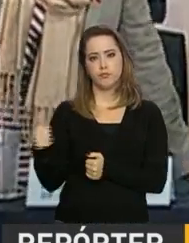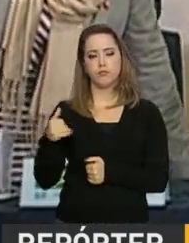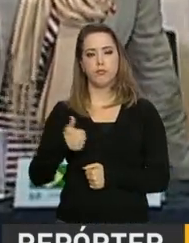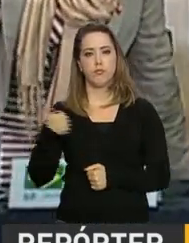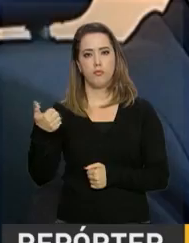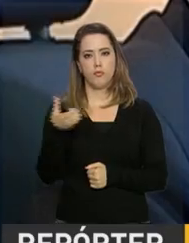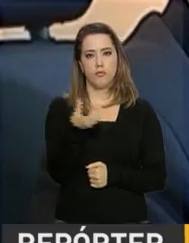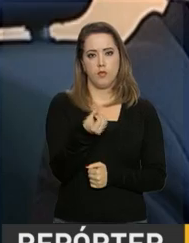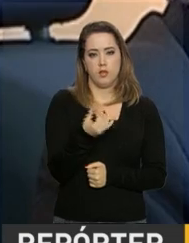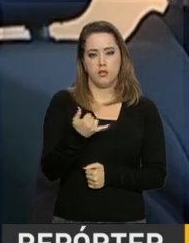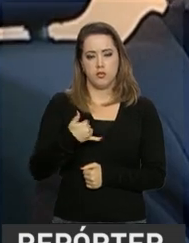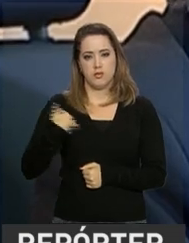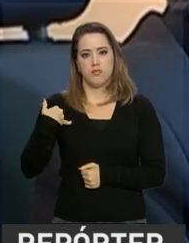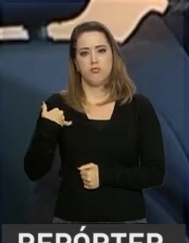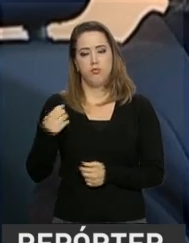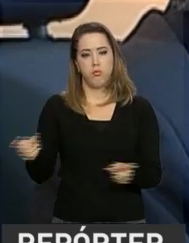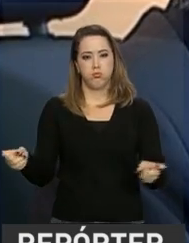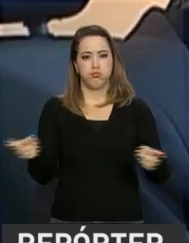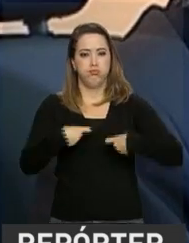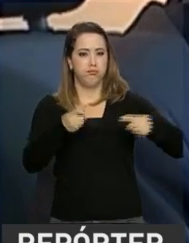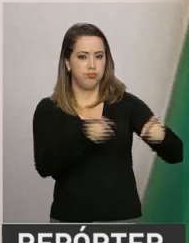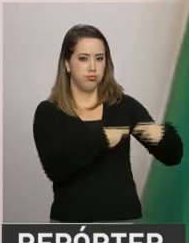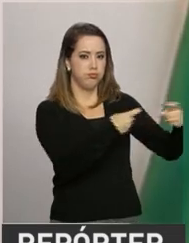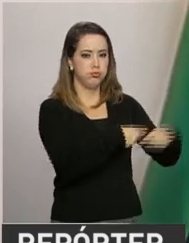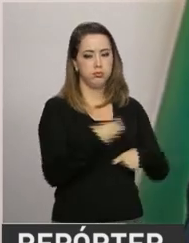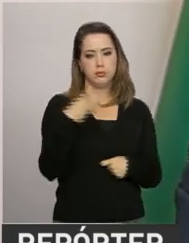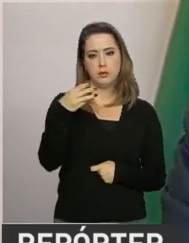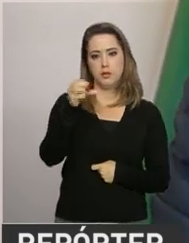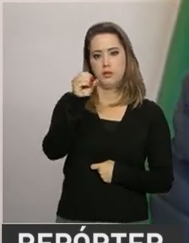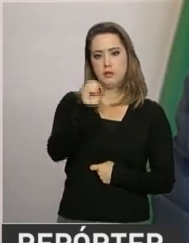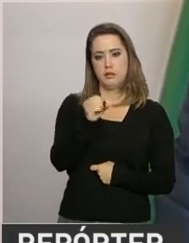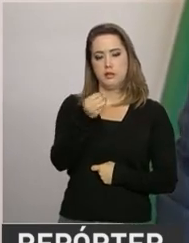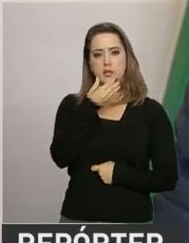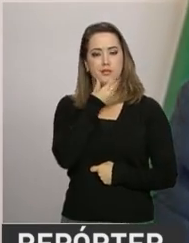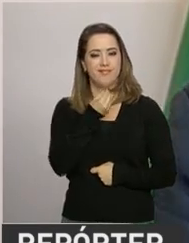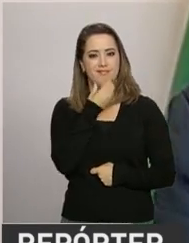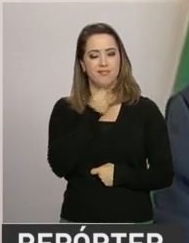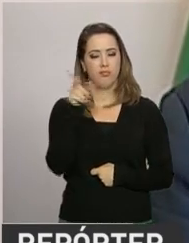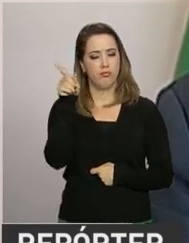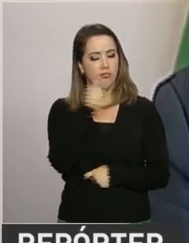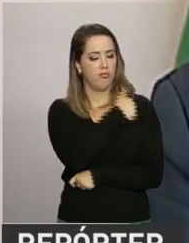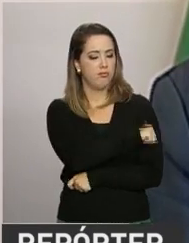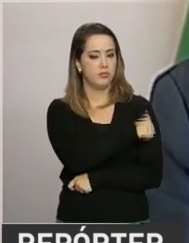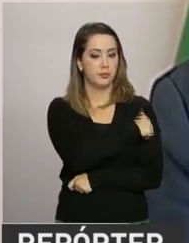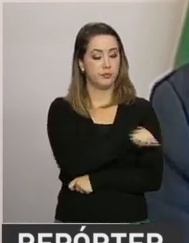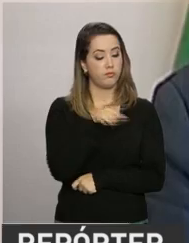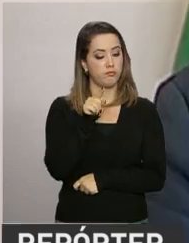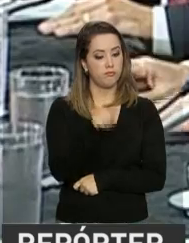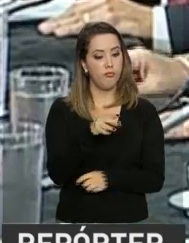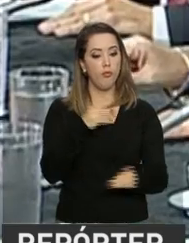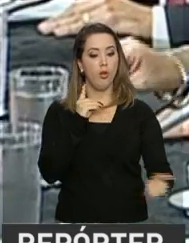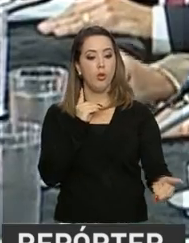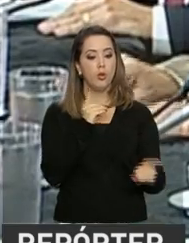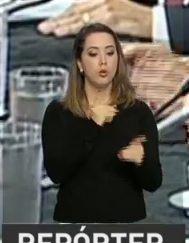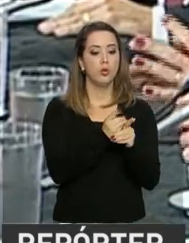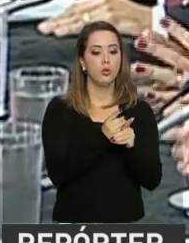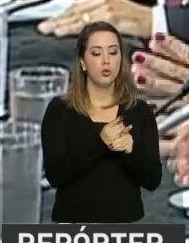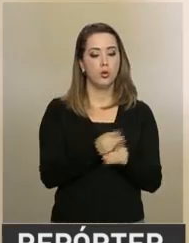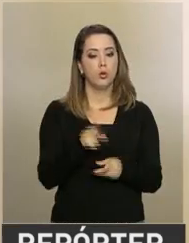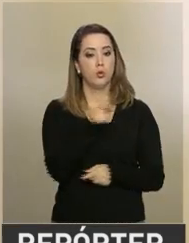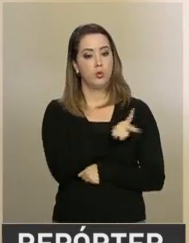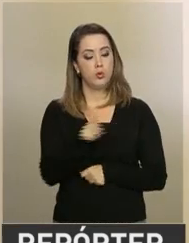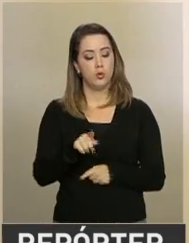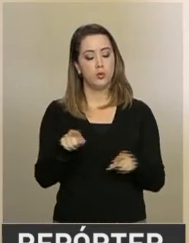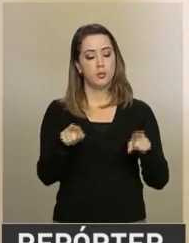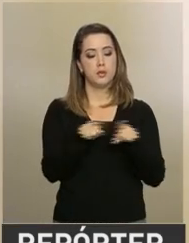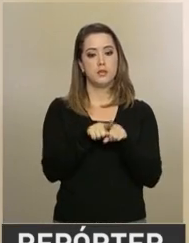estuprada por mais de 30 homens no Rio de Janeiro no encontro o presidente interino Michel Temer o ministro da Justiça